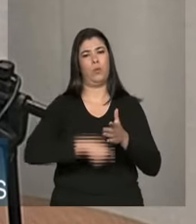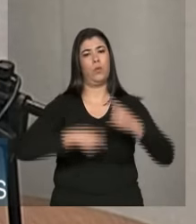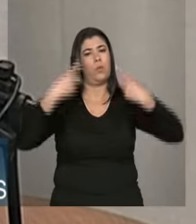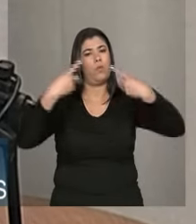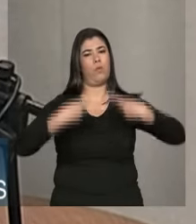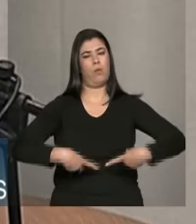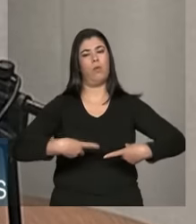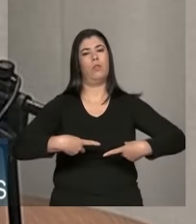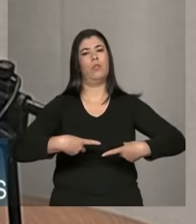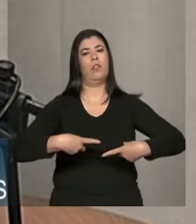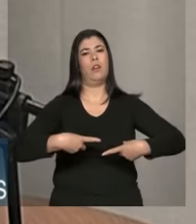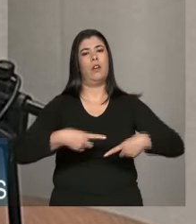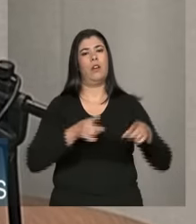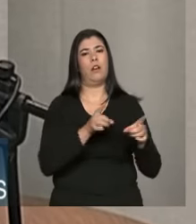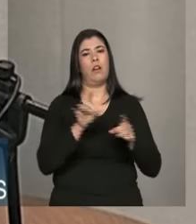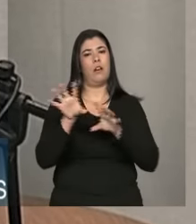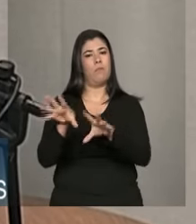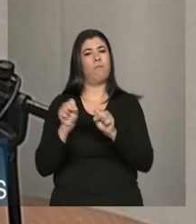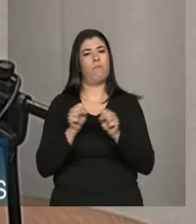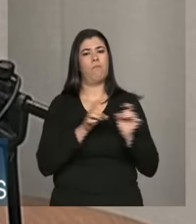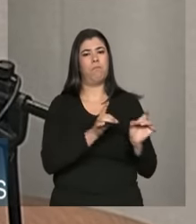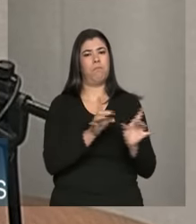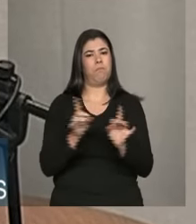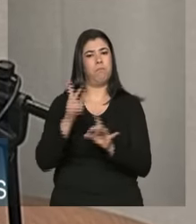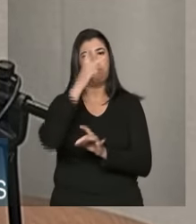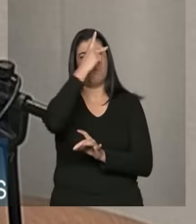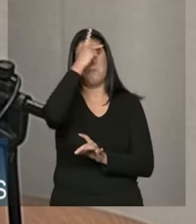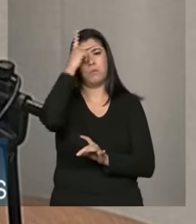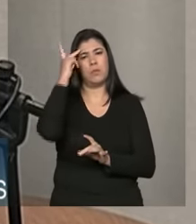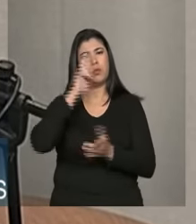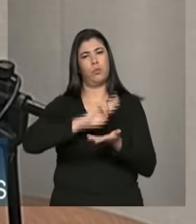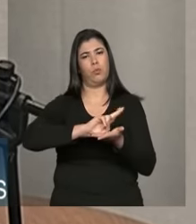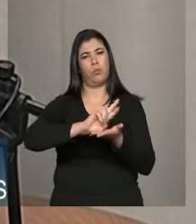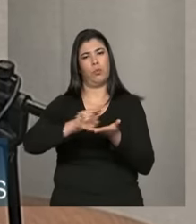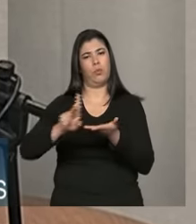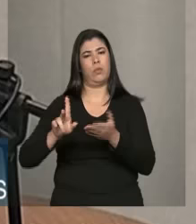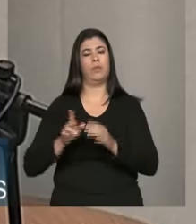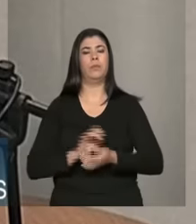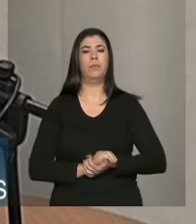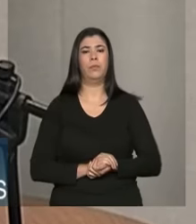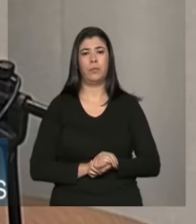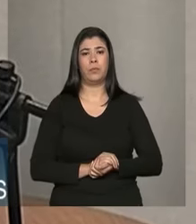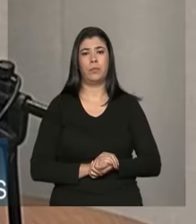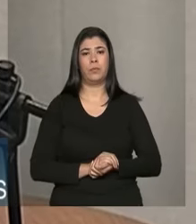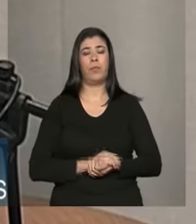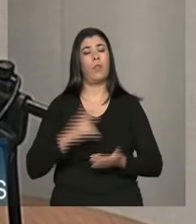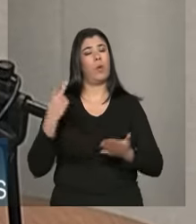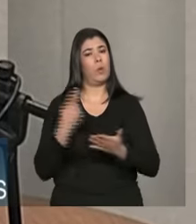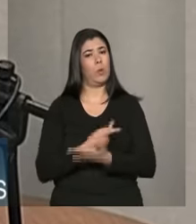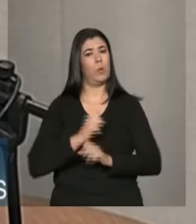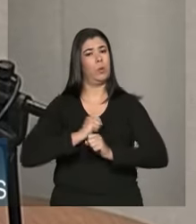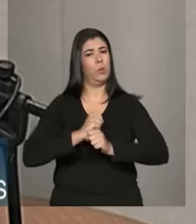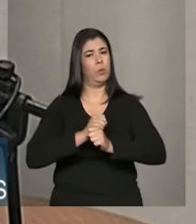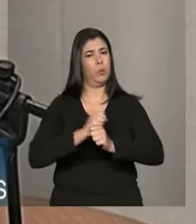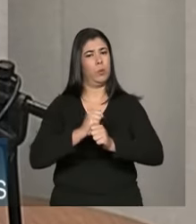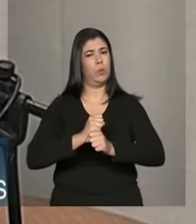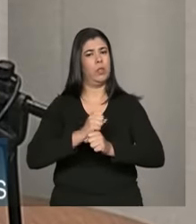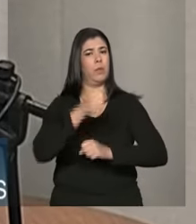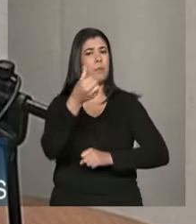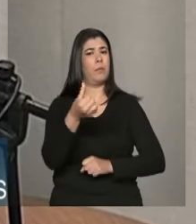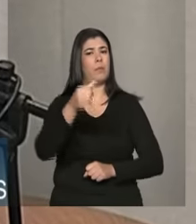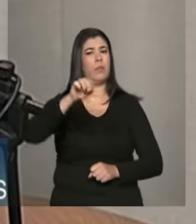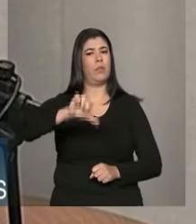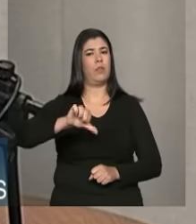o tráfico de pessoas como acontece anualmente desde